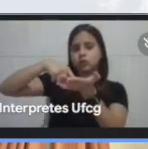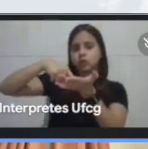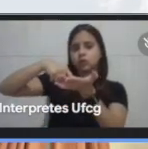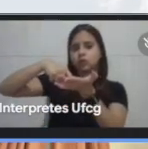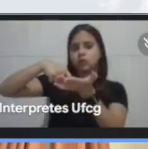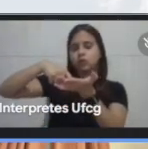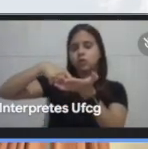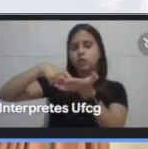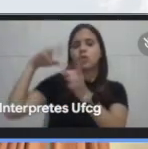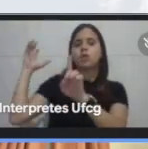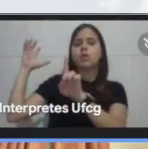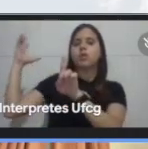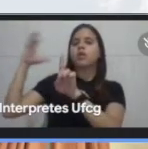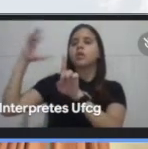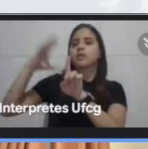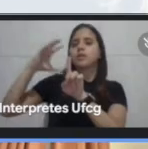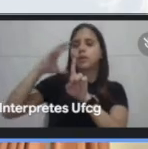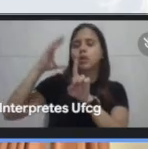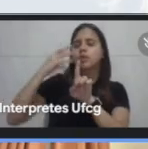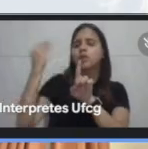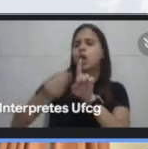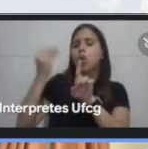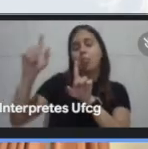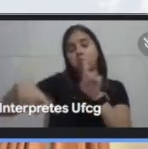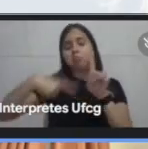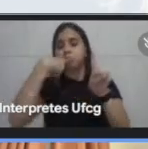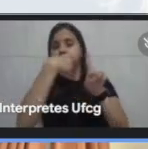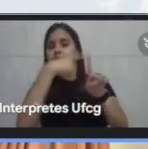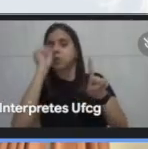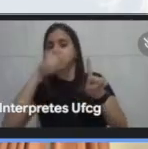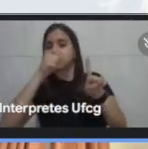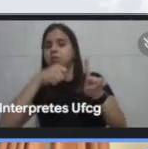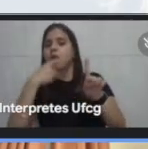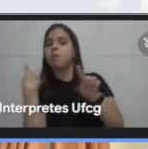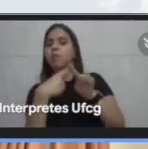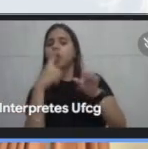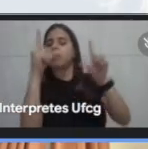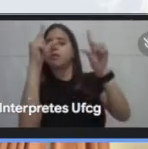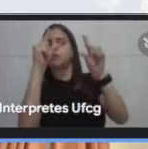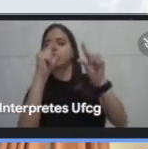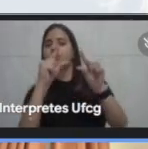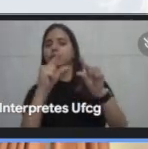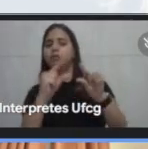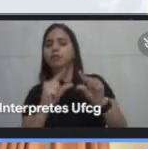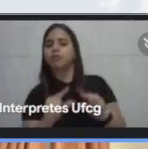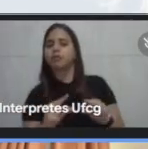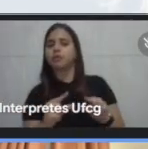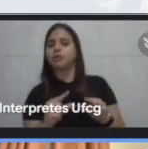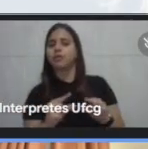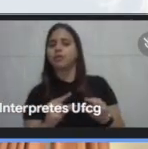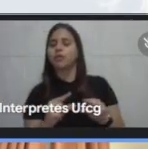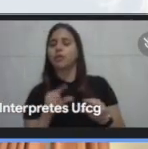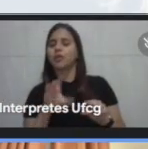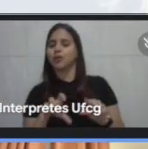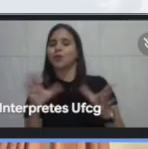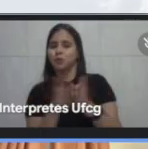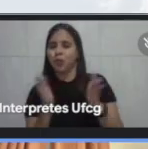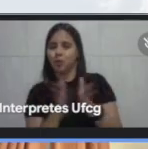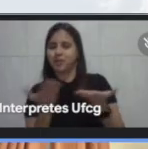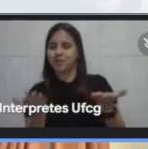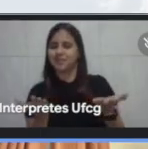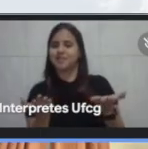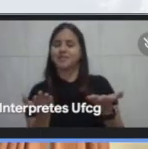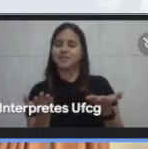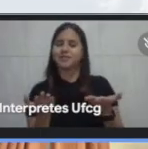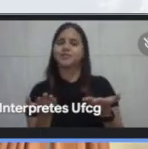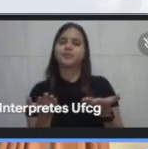elas acabam influenciando de forma positiva, nesse sentido de diminuir a quantidade de água em até 10%. Então, quando a gente acaba analisando